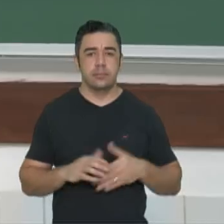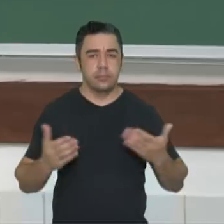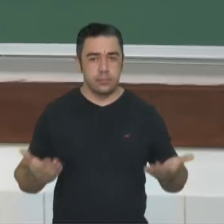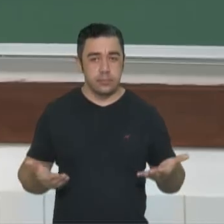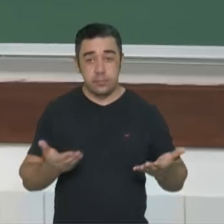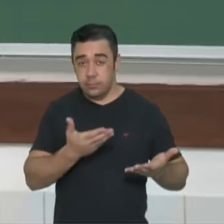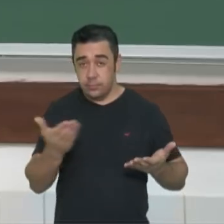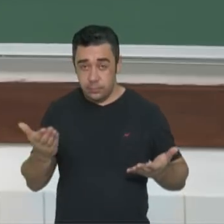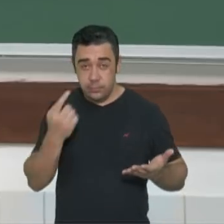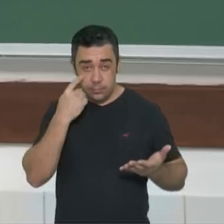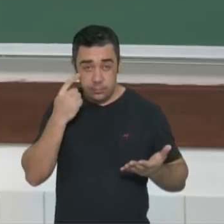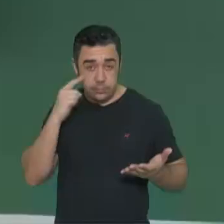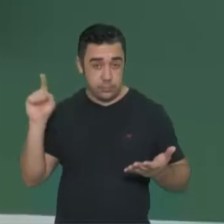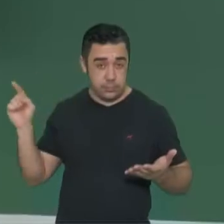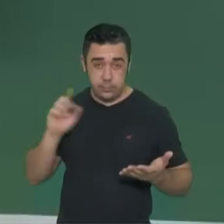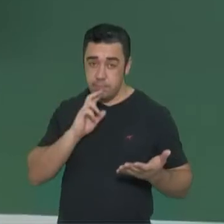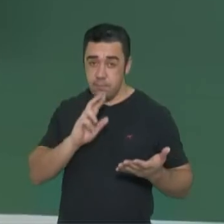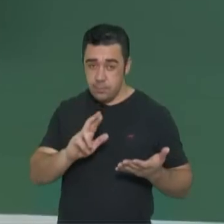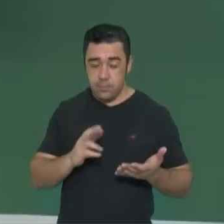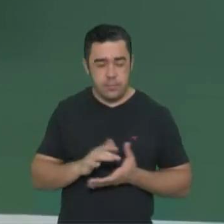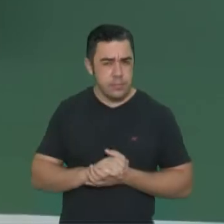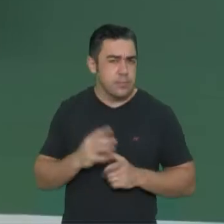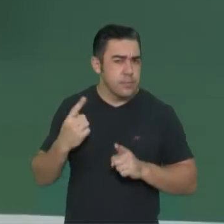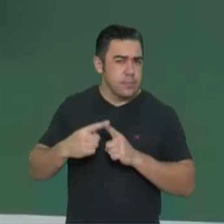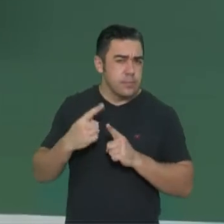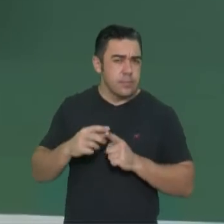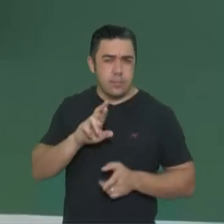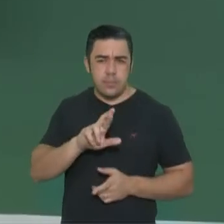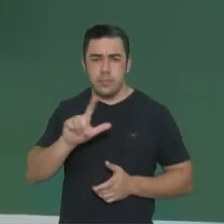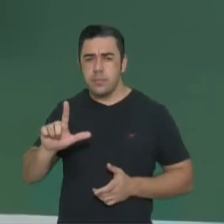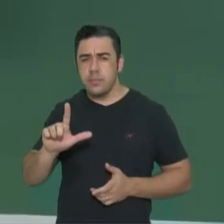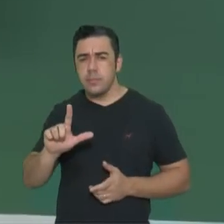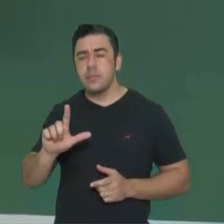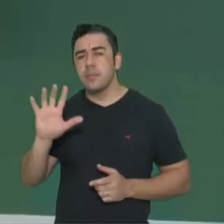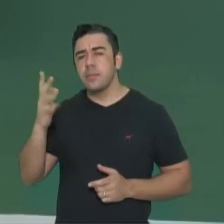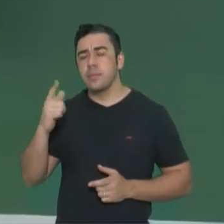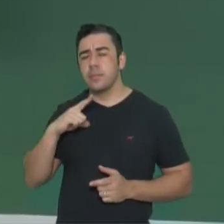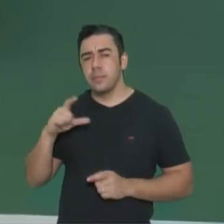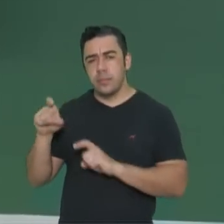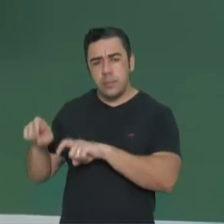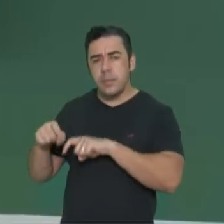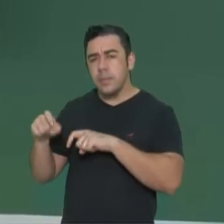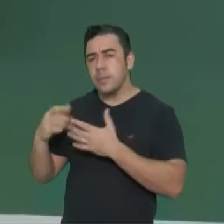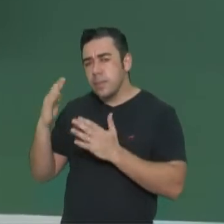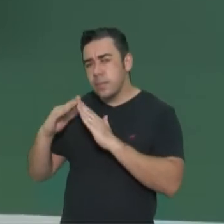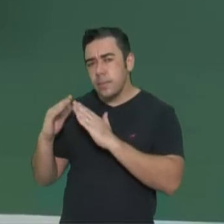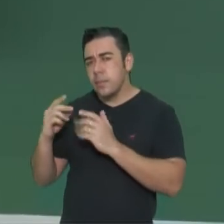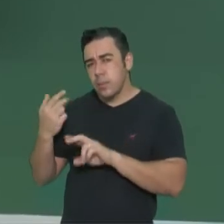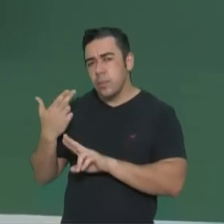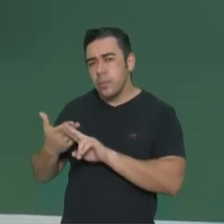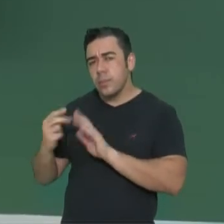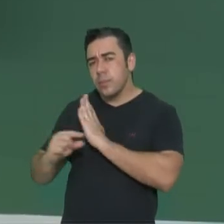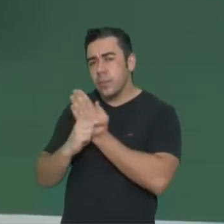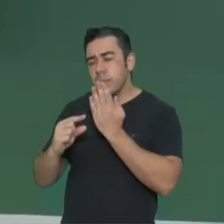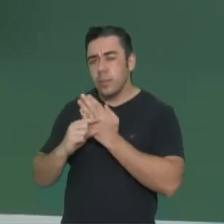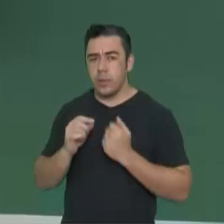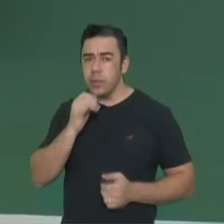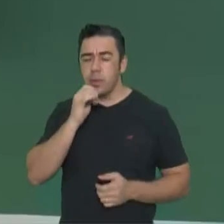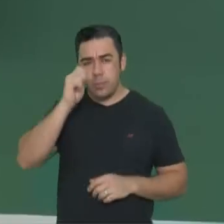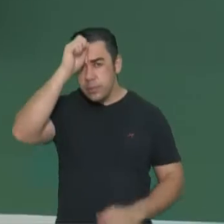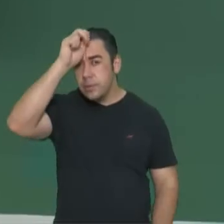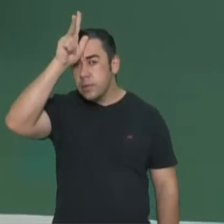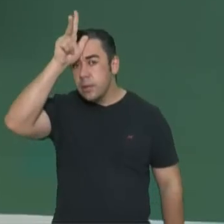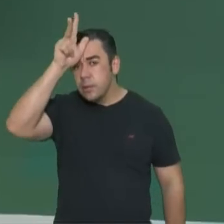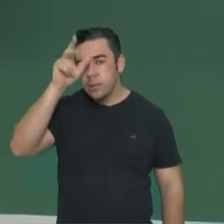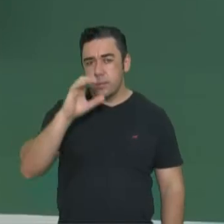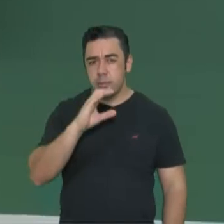Meus amigos, vamos lá? Vamos responder. Então, por que o R e o L, caipiras, são usados por alguns autores, né? O Cebolinha não é